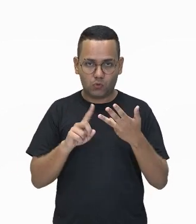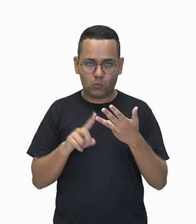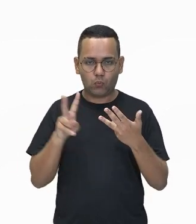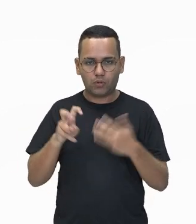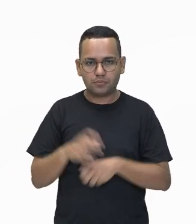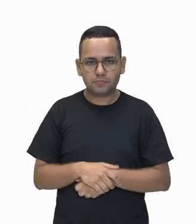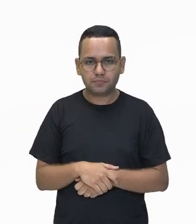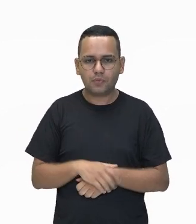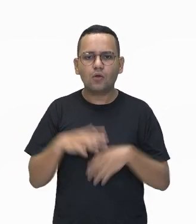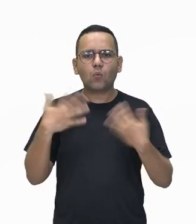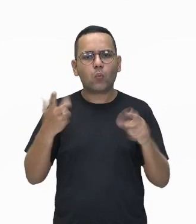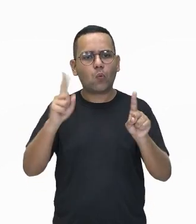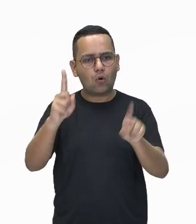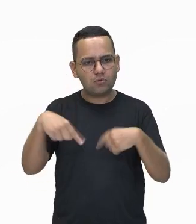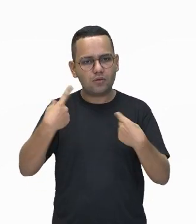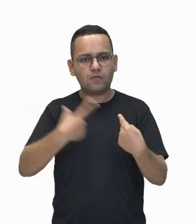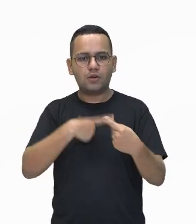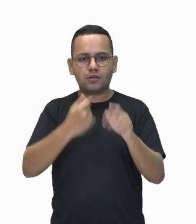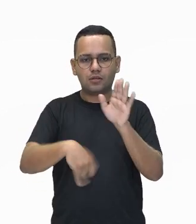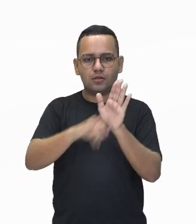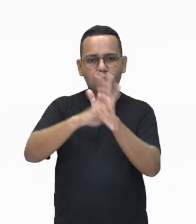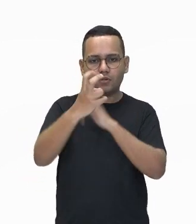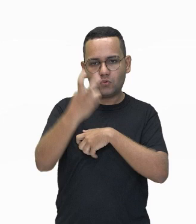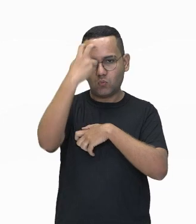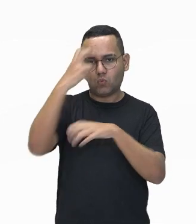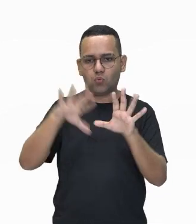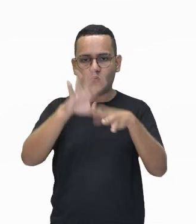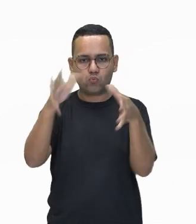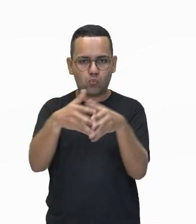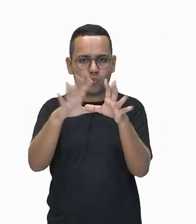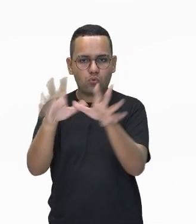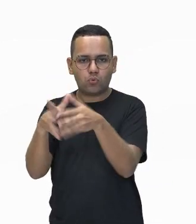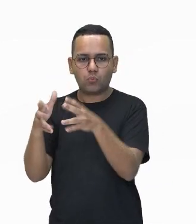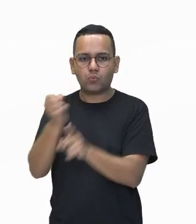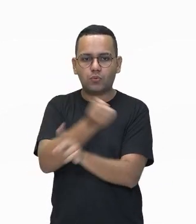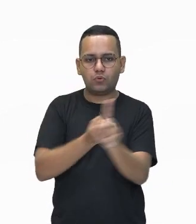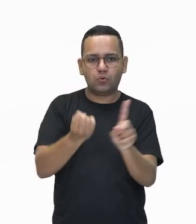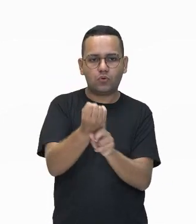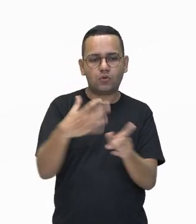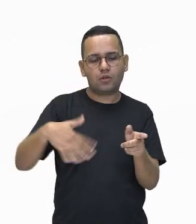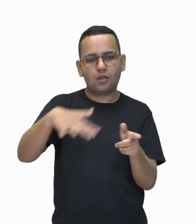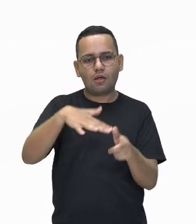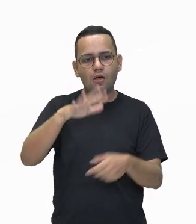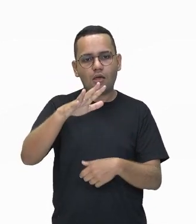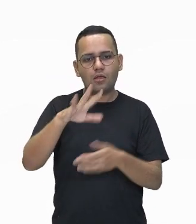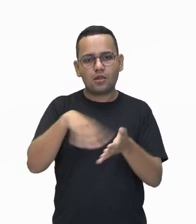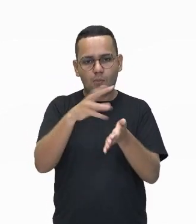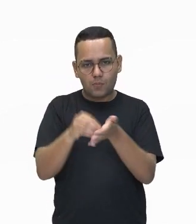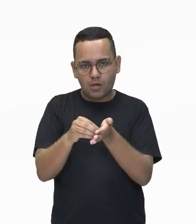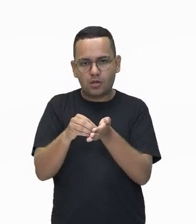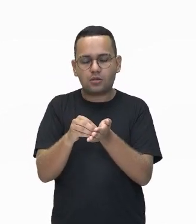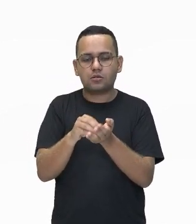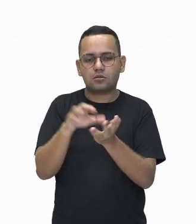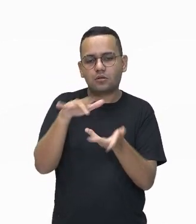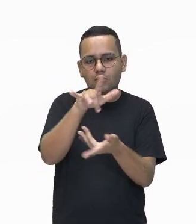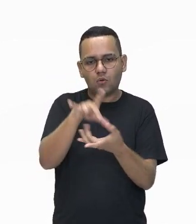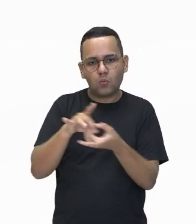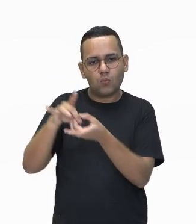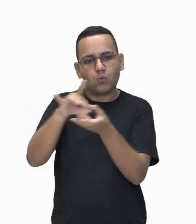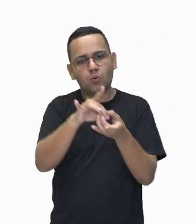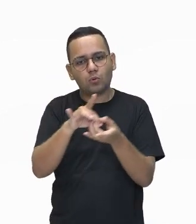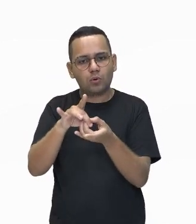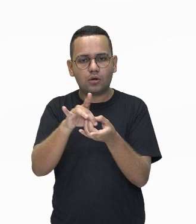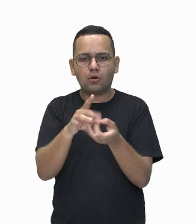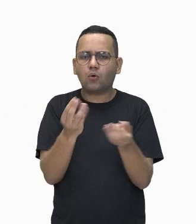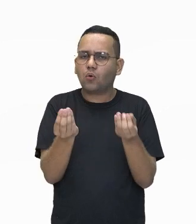dos grupos sociais da Amazônia, então, nessa era da globalização? Legal, a gente pode,